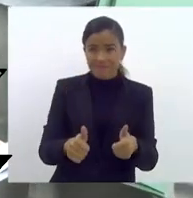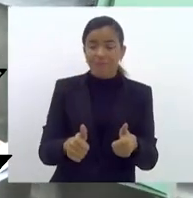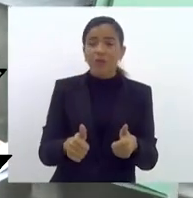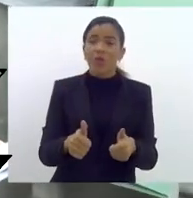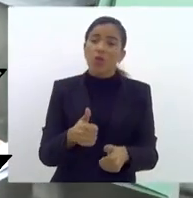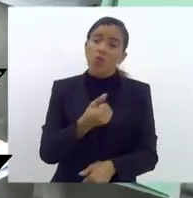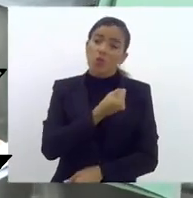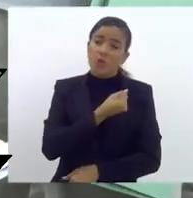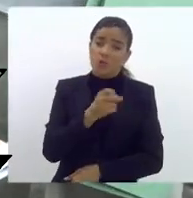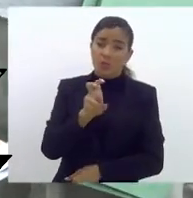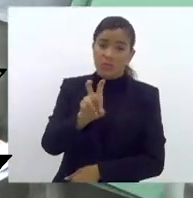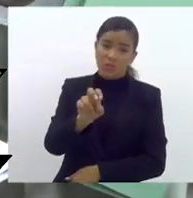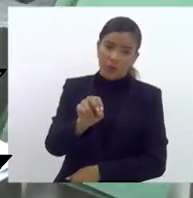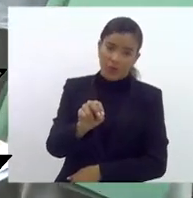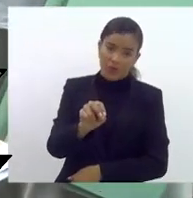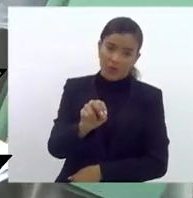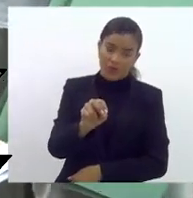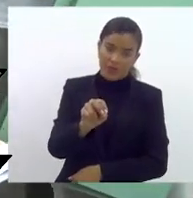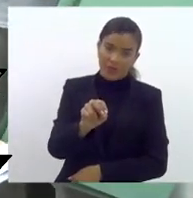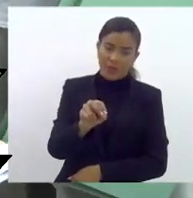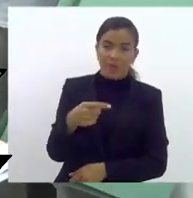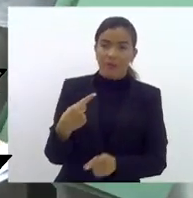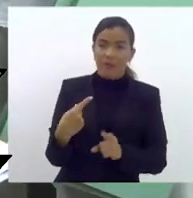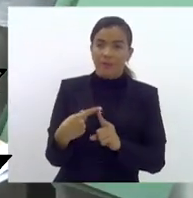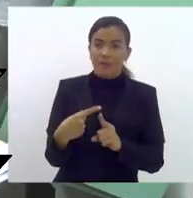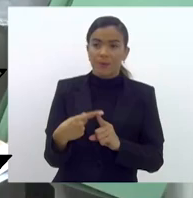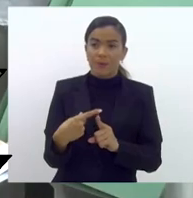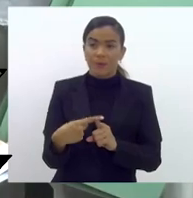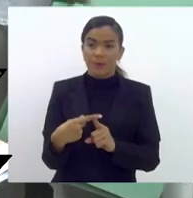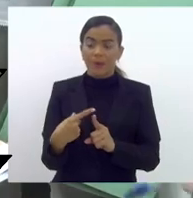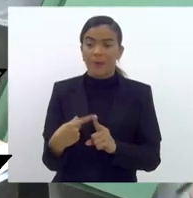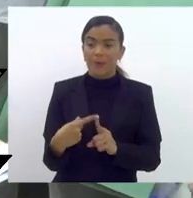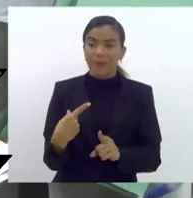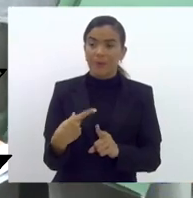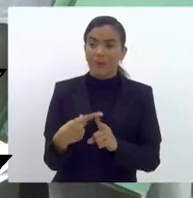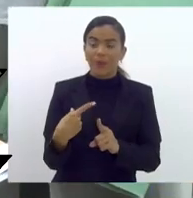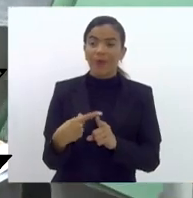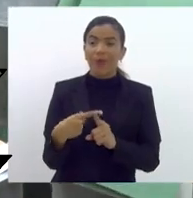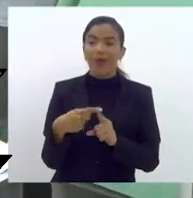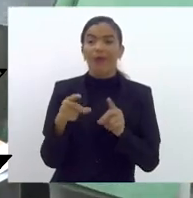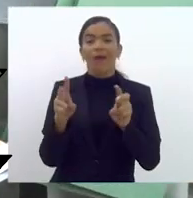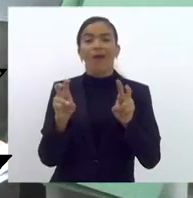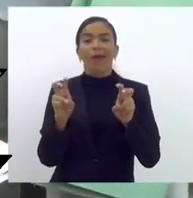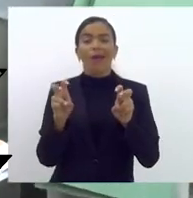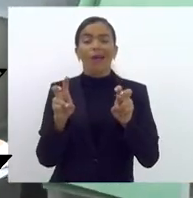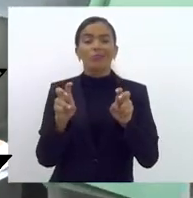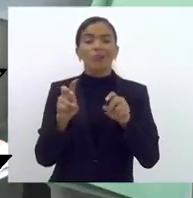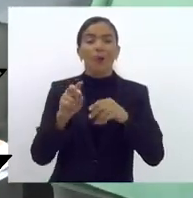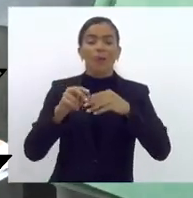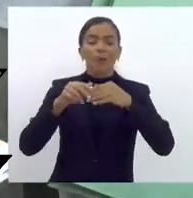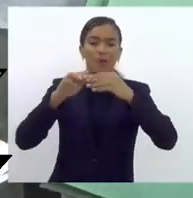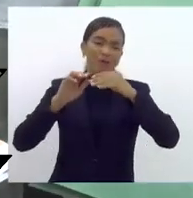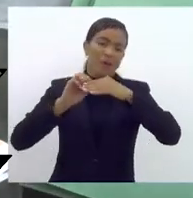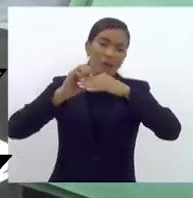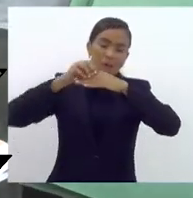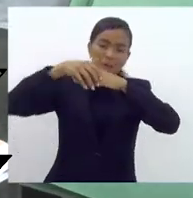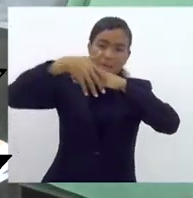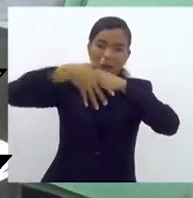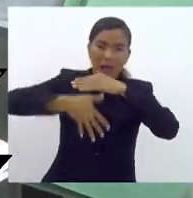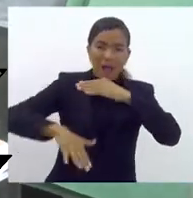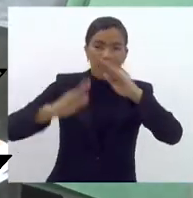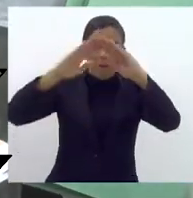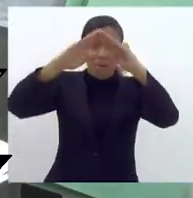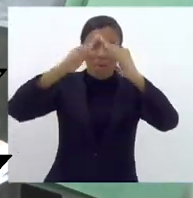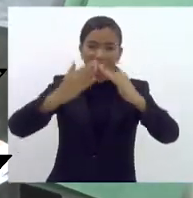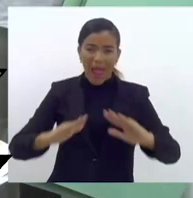50 Tá certo então ele diz respeito à calamidade eu tenho quase certeza se ela